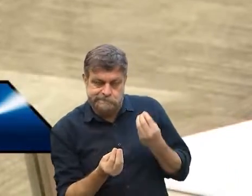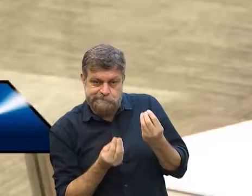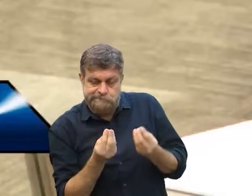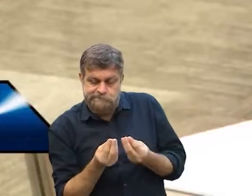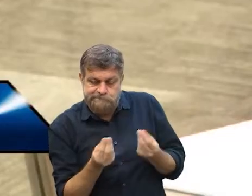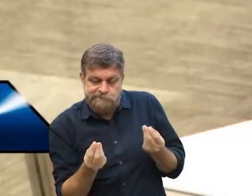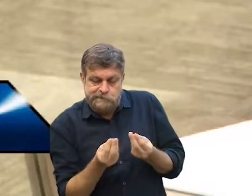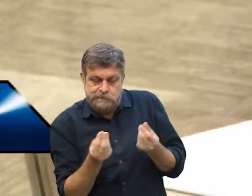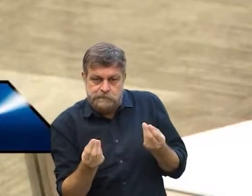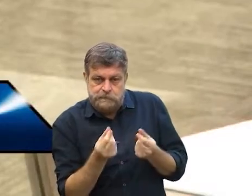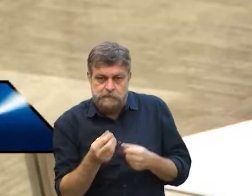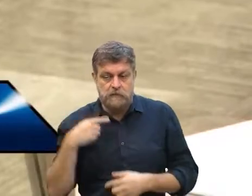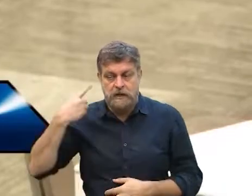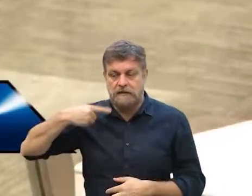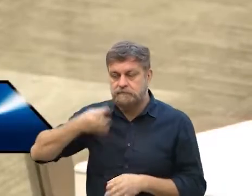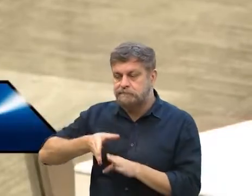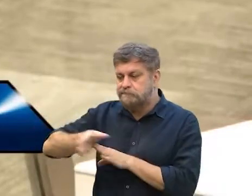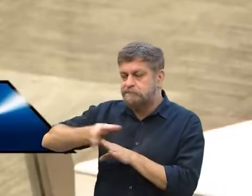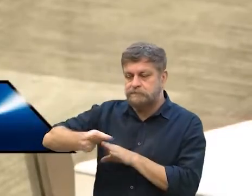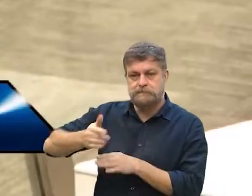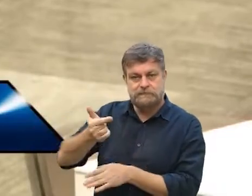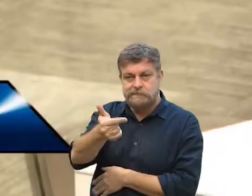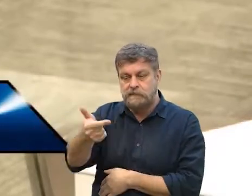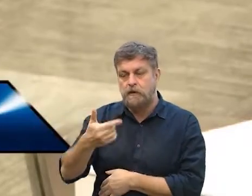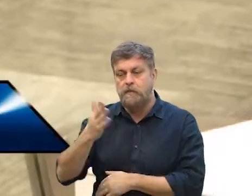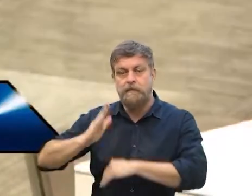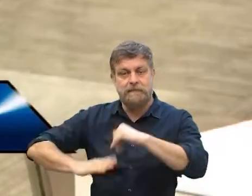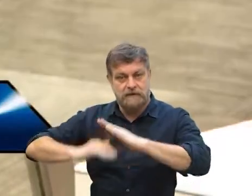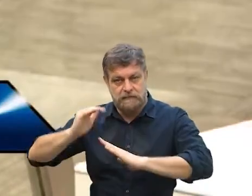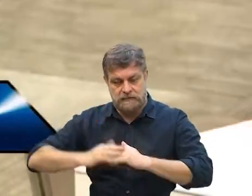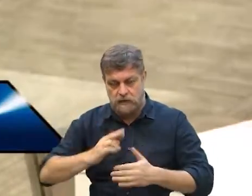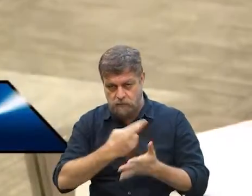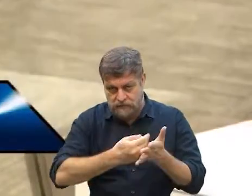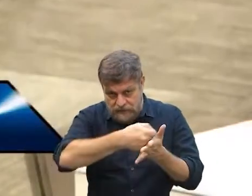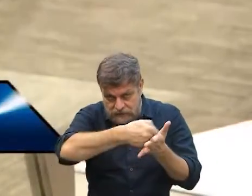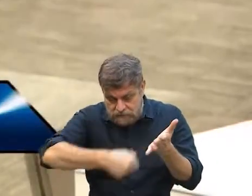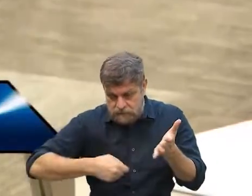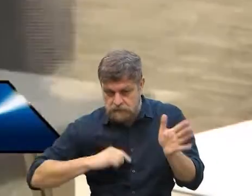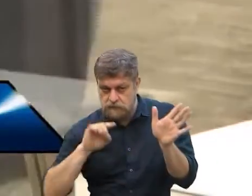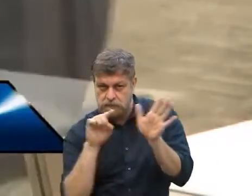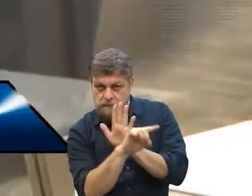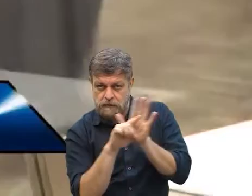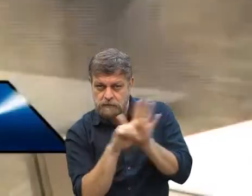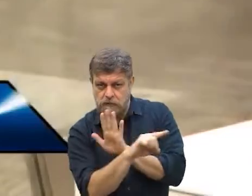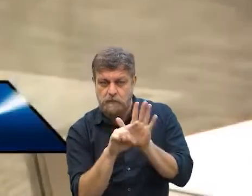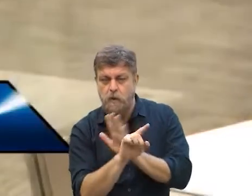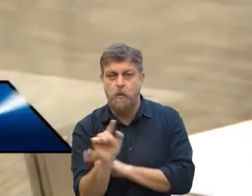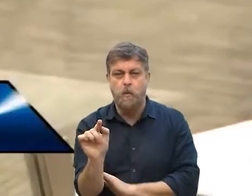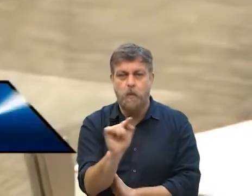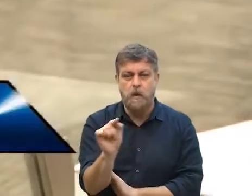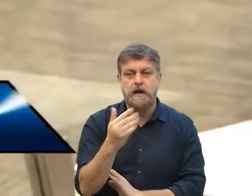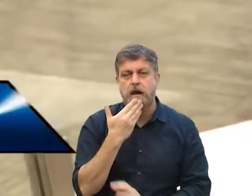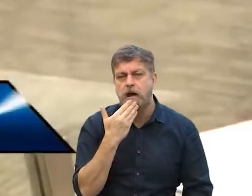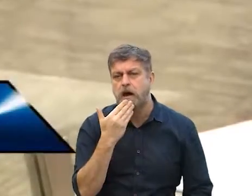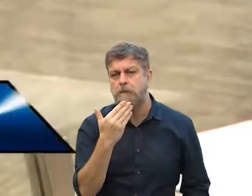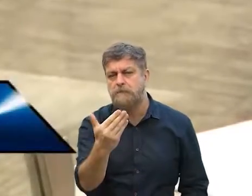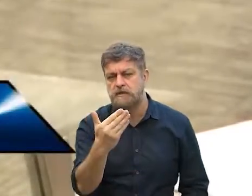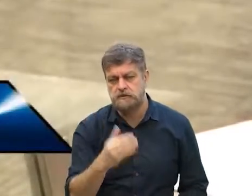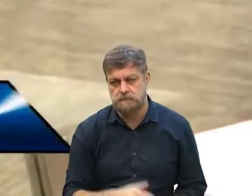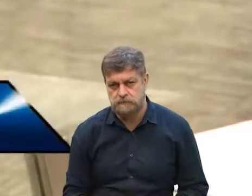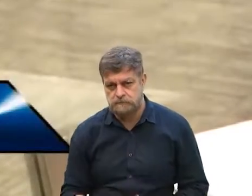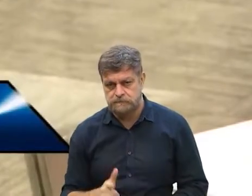dizer, ela não tem orientação jurídica de como fazer. Com esse requerimento, nós estamos questionando,